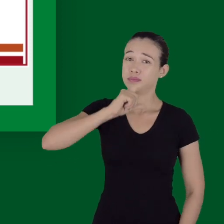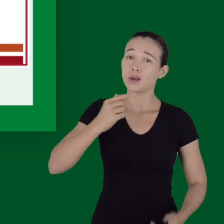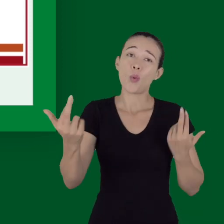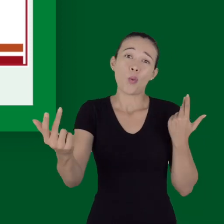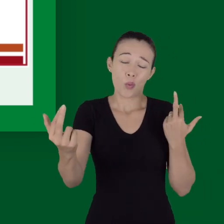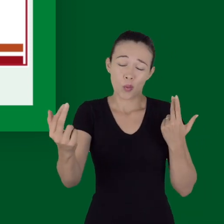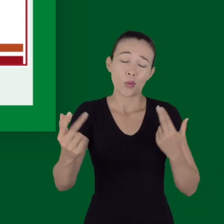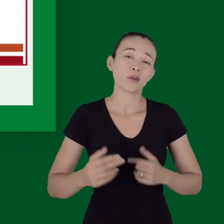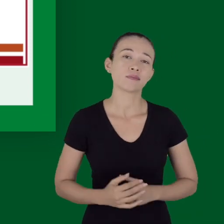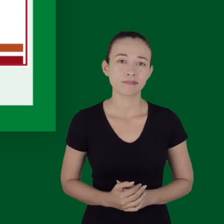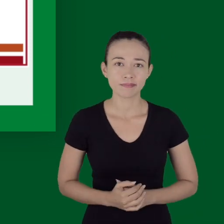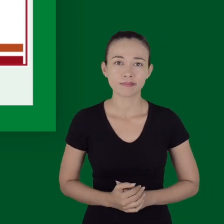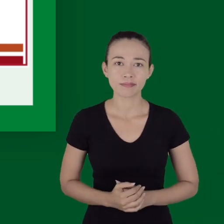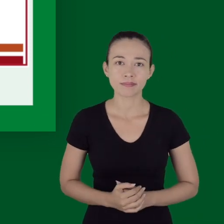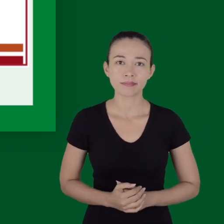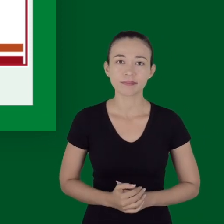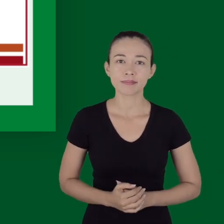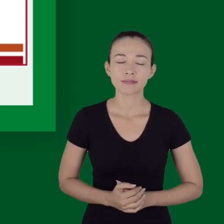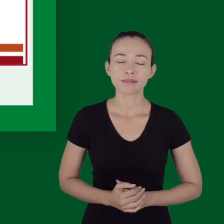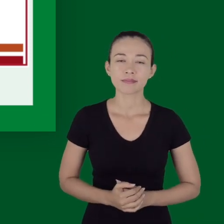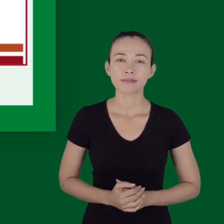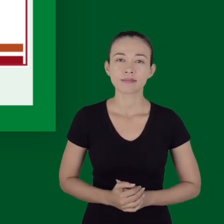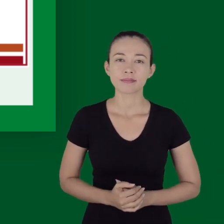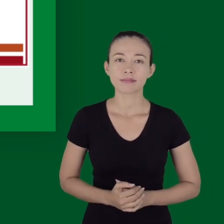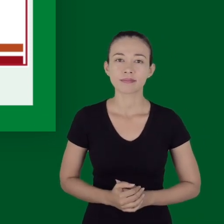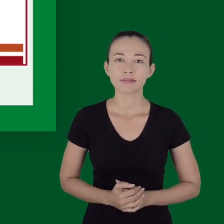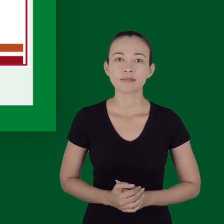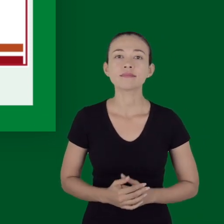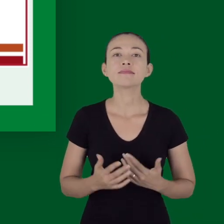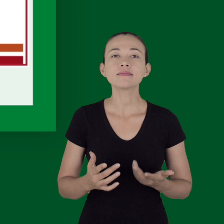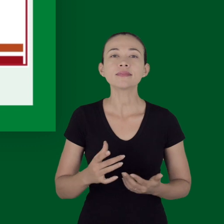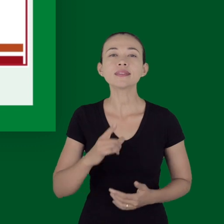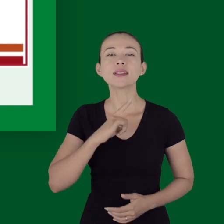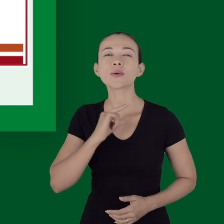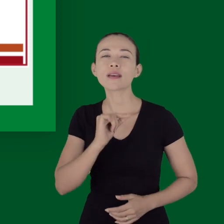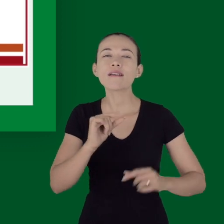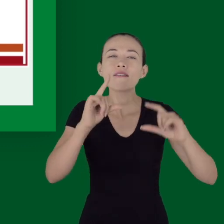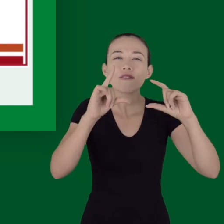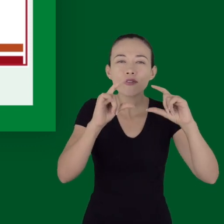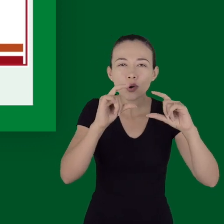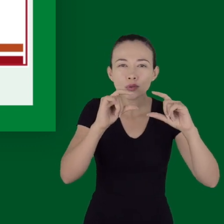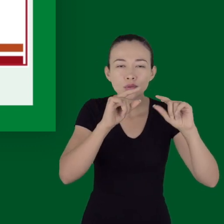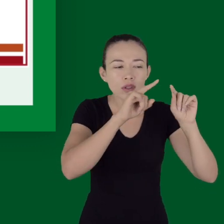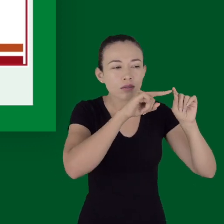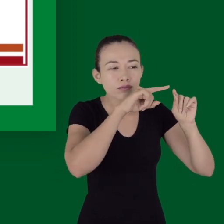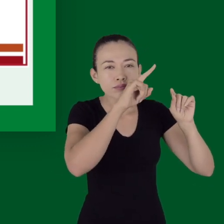para vocês, que vai ter um alargamento do QRS, o QRS vai mudar, e deixa